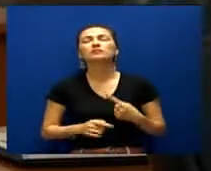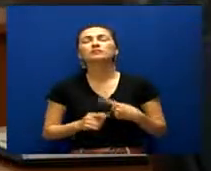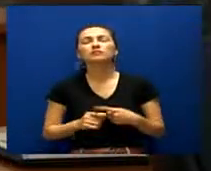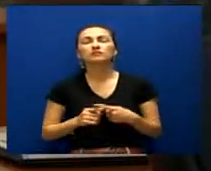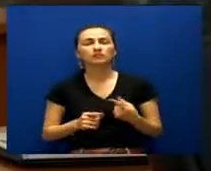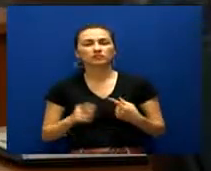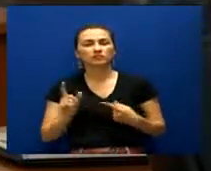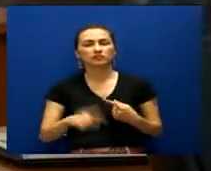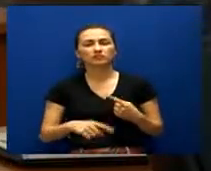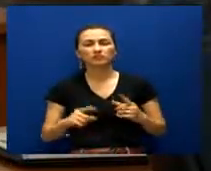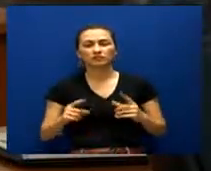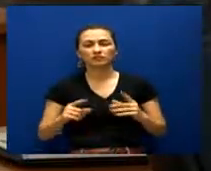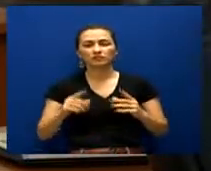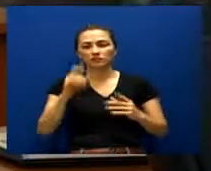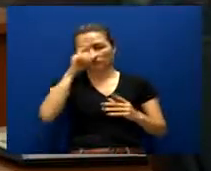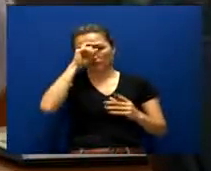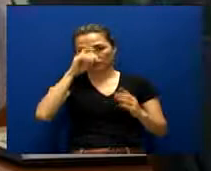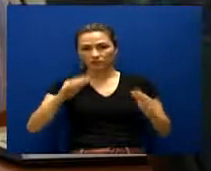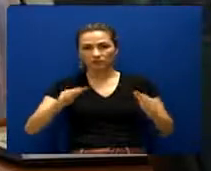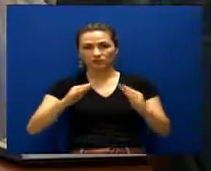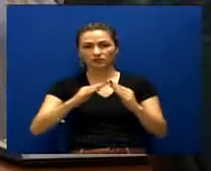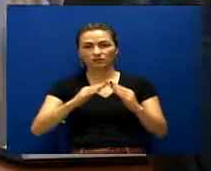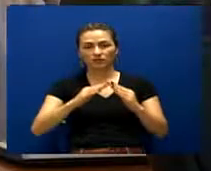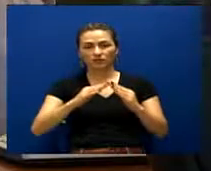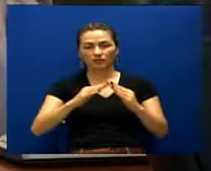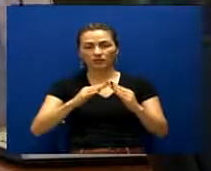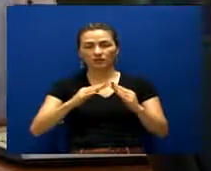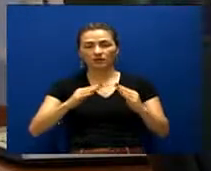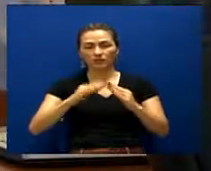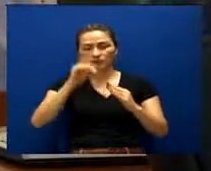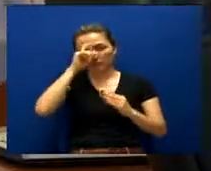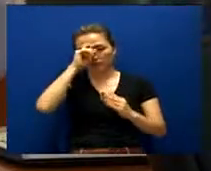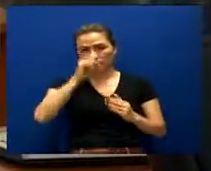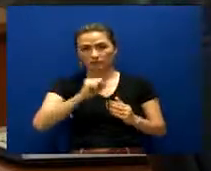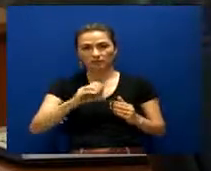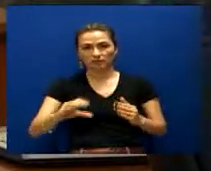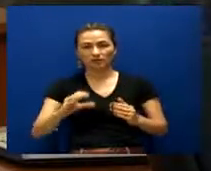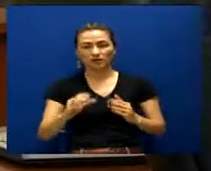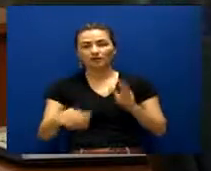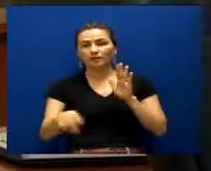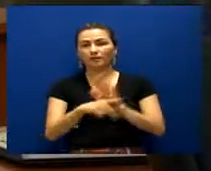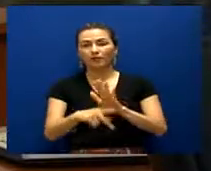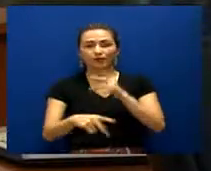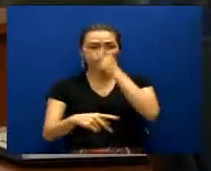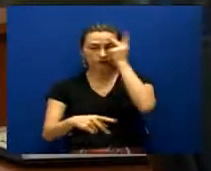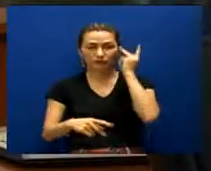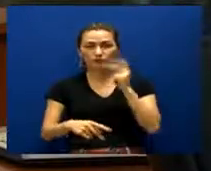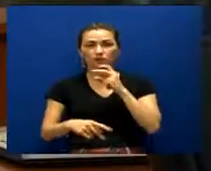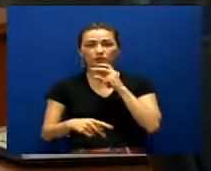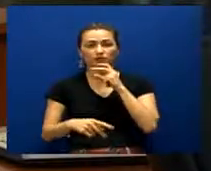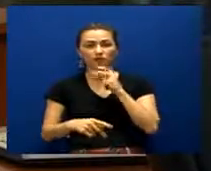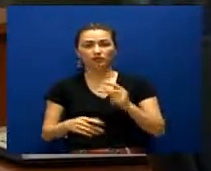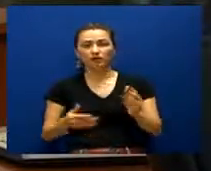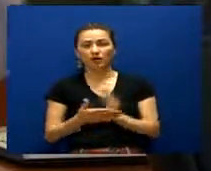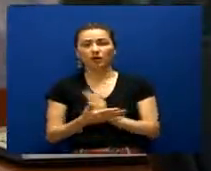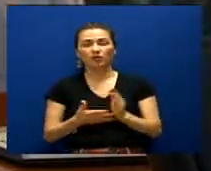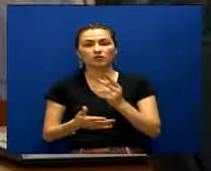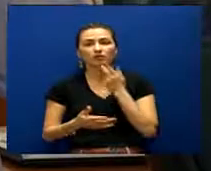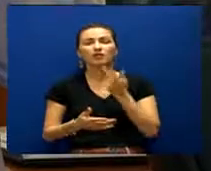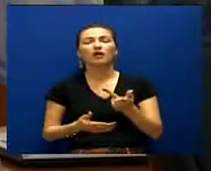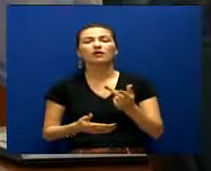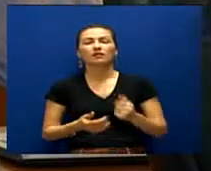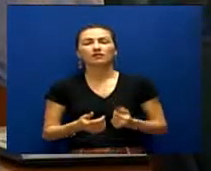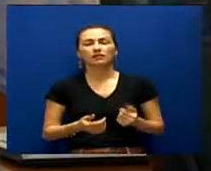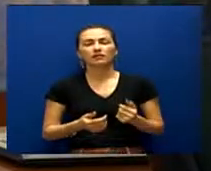povo sorocabano. É do povo. Ali não é de pessoas que estavam se falando que era reitor de